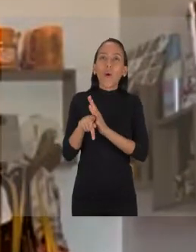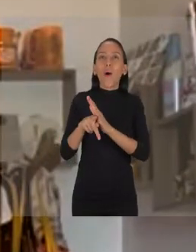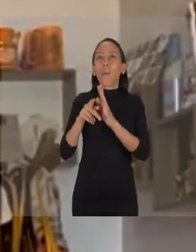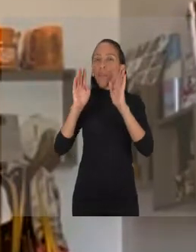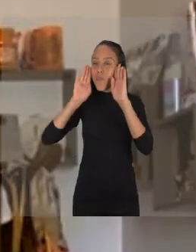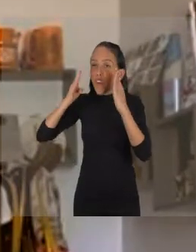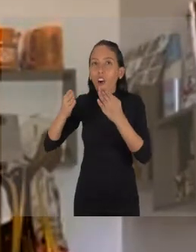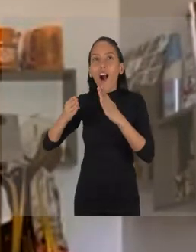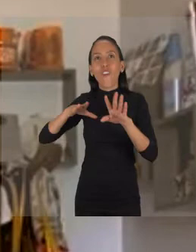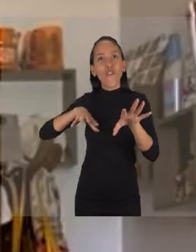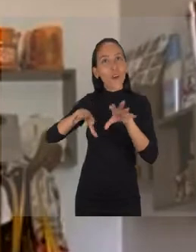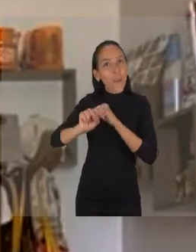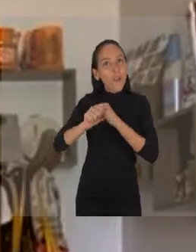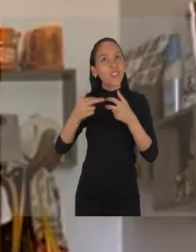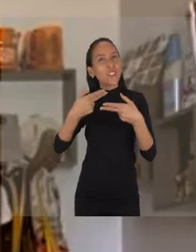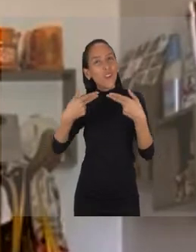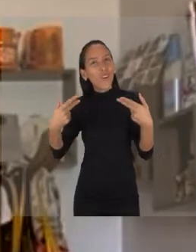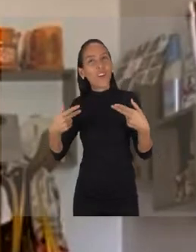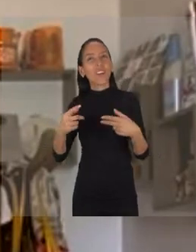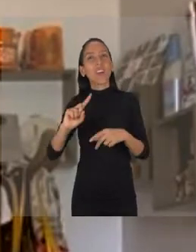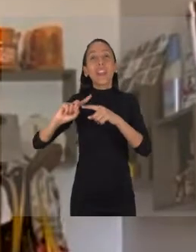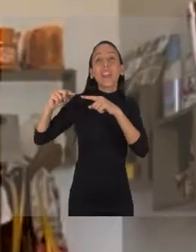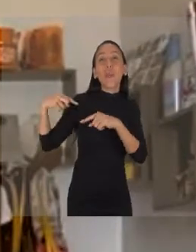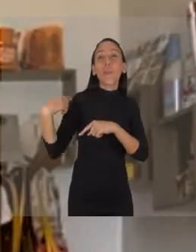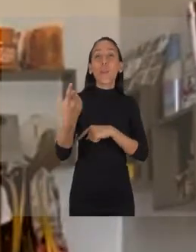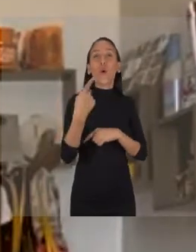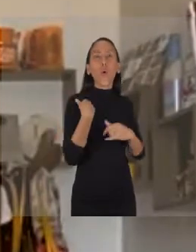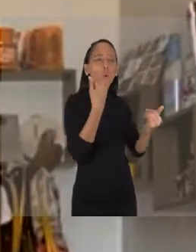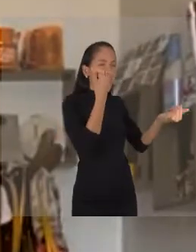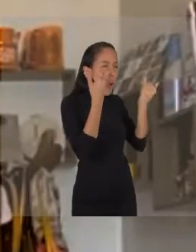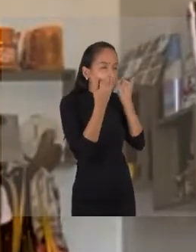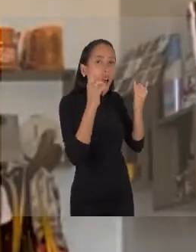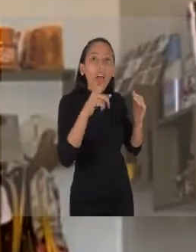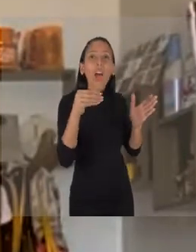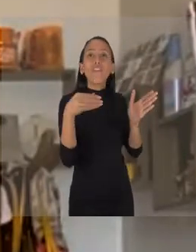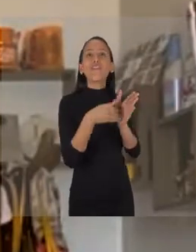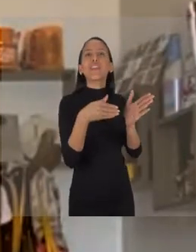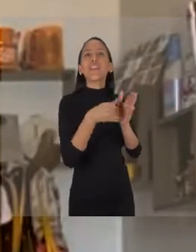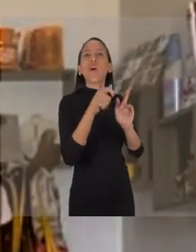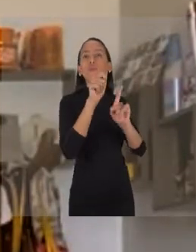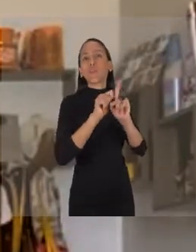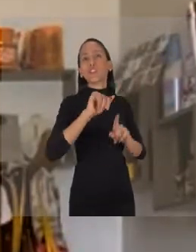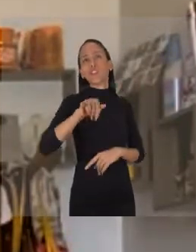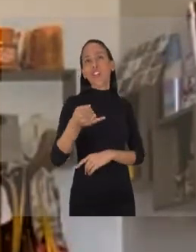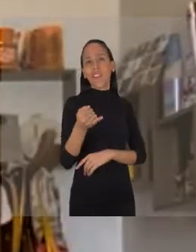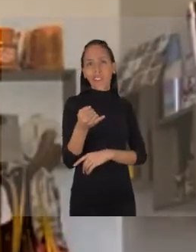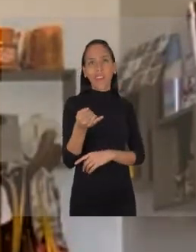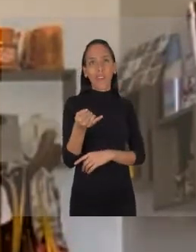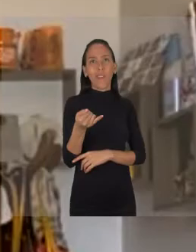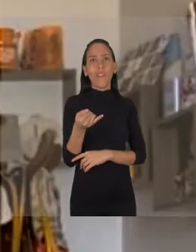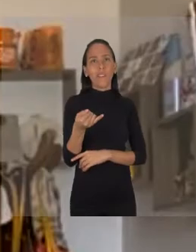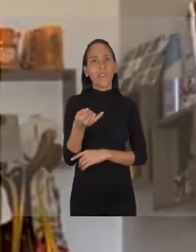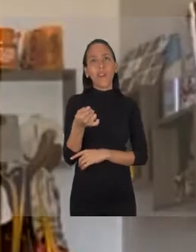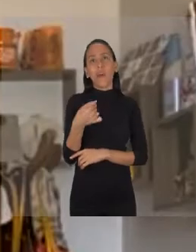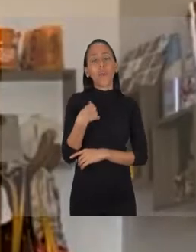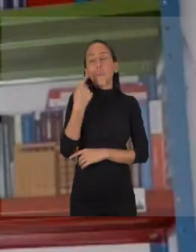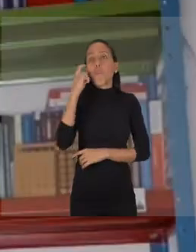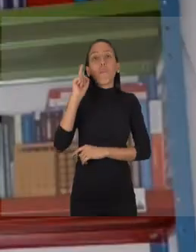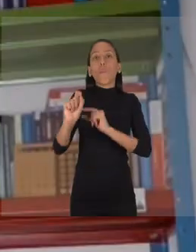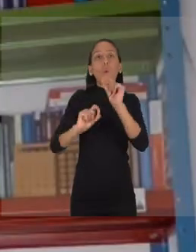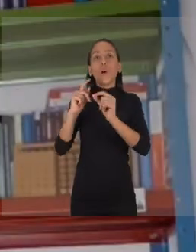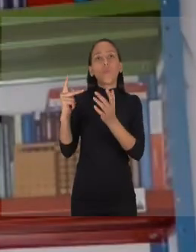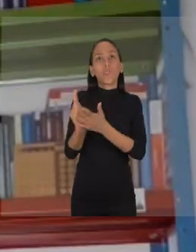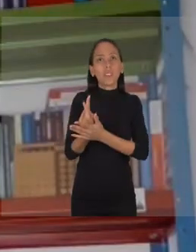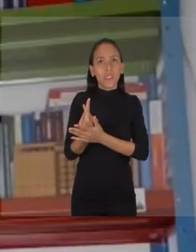formatura, sabe. Eu acho que eu fui ver alguma notícia foi no final de janeiro ainda, assim, não tinha nem tinha ideia do que estava acontecendo.